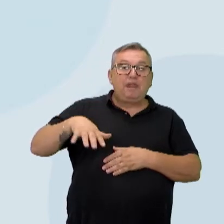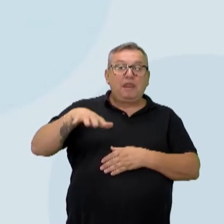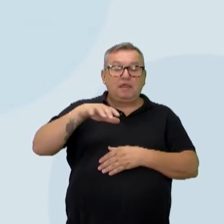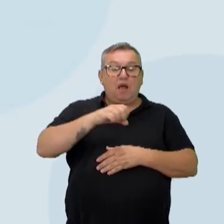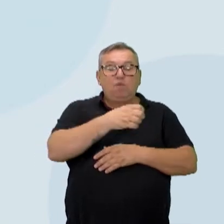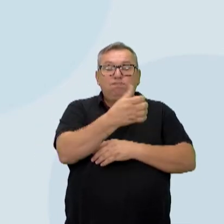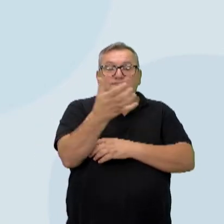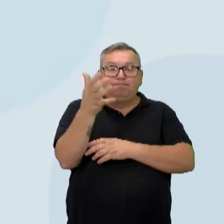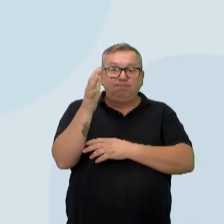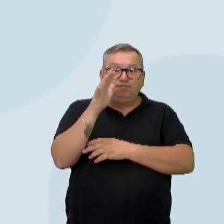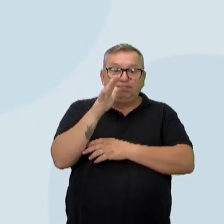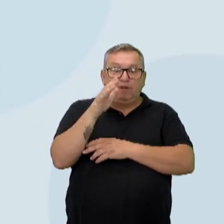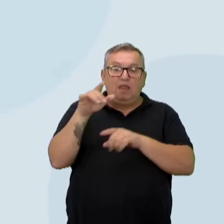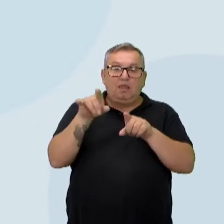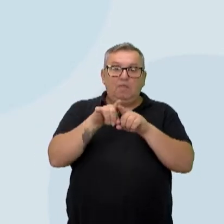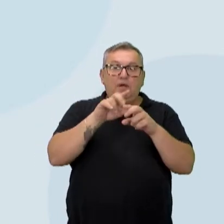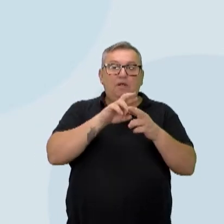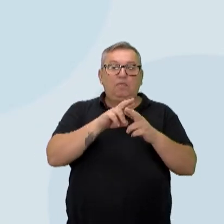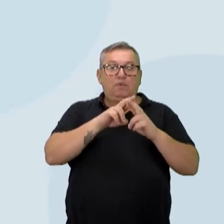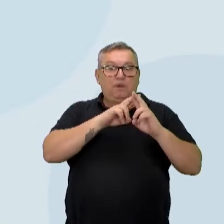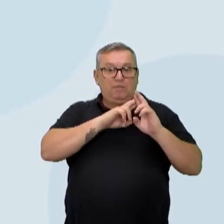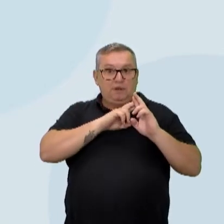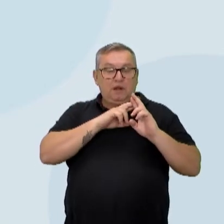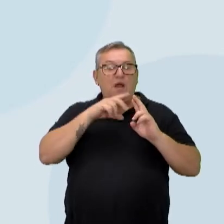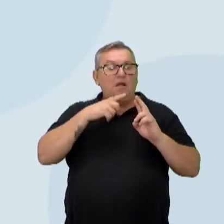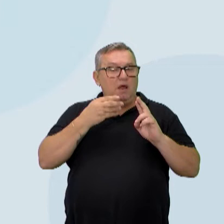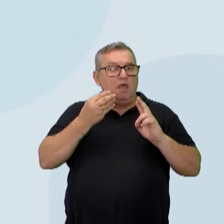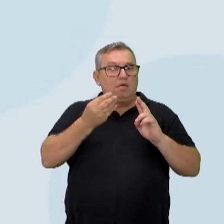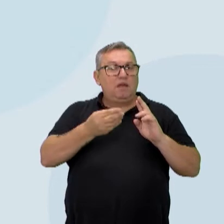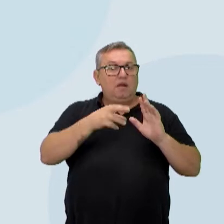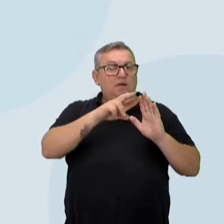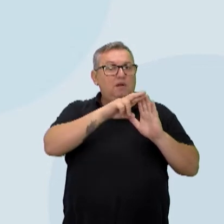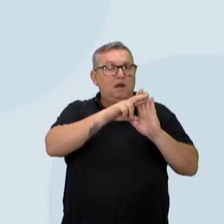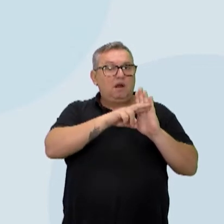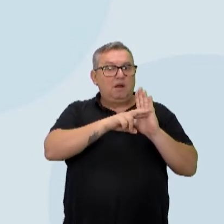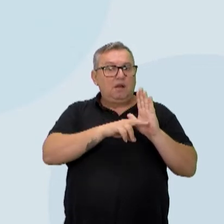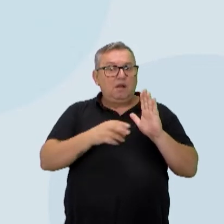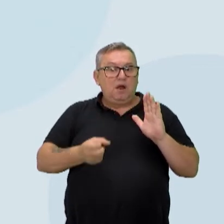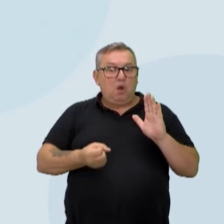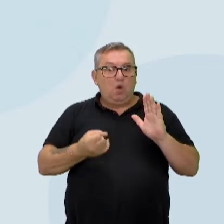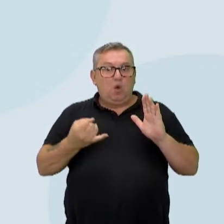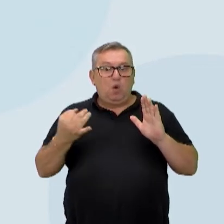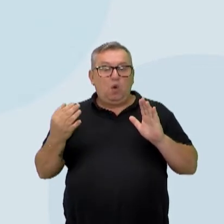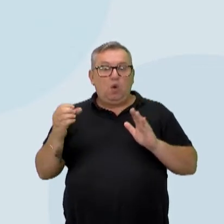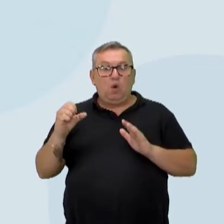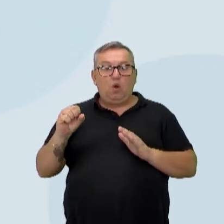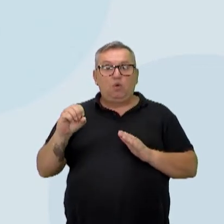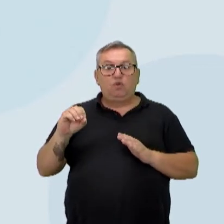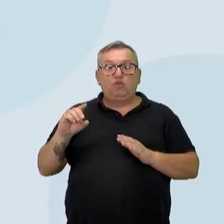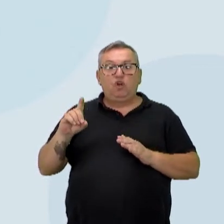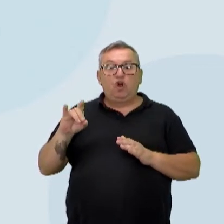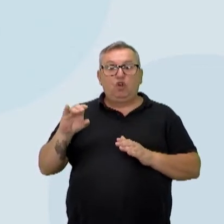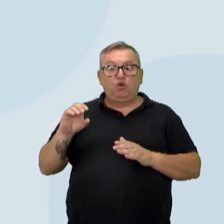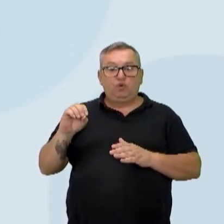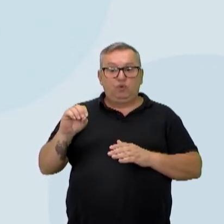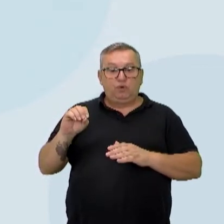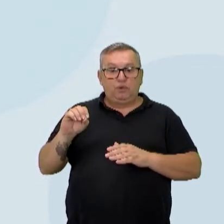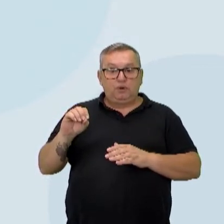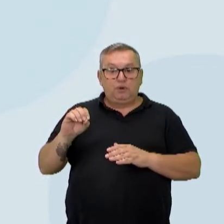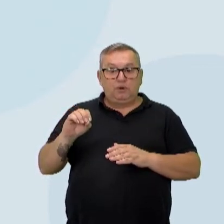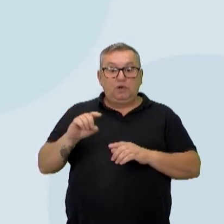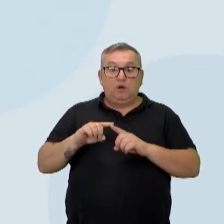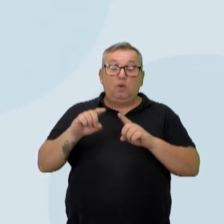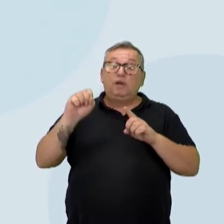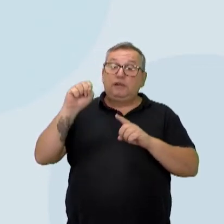às autoridades responsáveis estabelecer regras que limitem a quantidade de sódio em molhos prontos. Então,